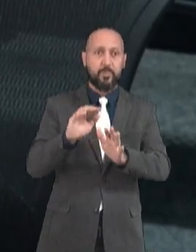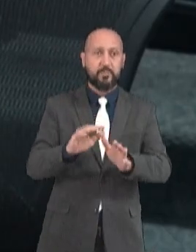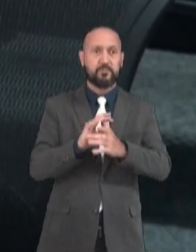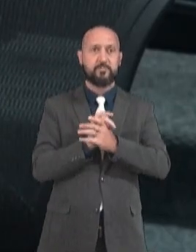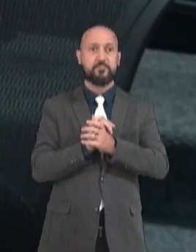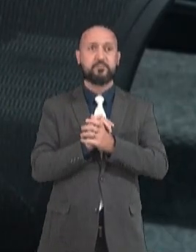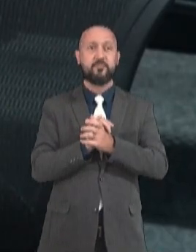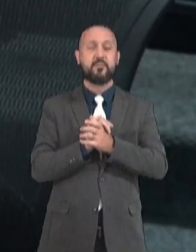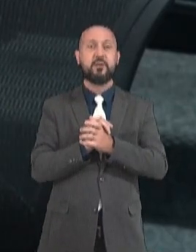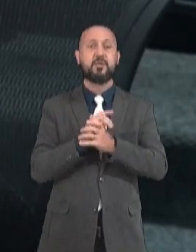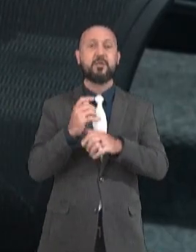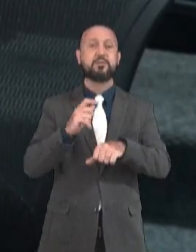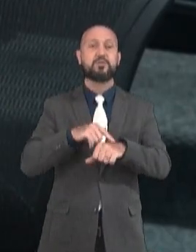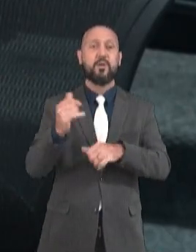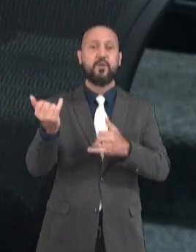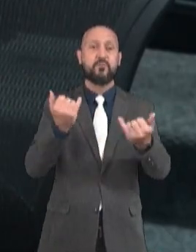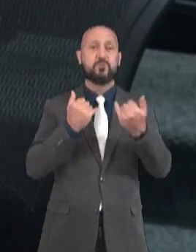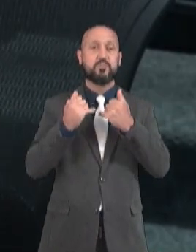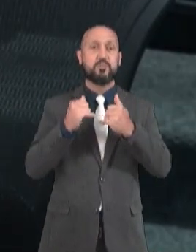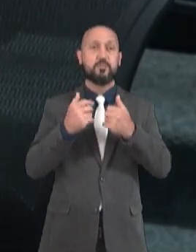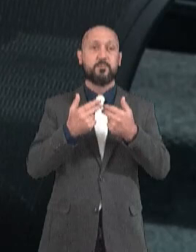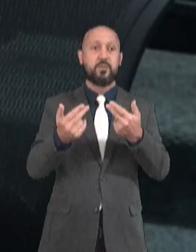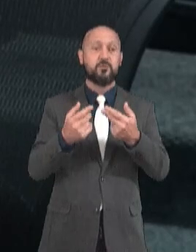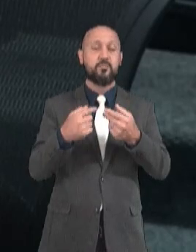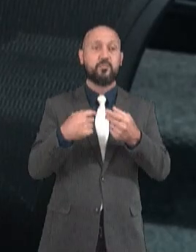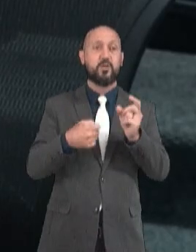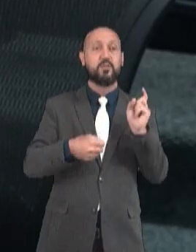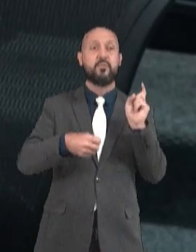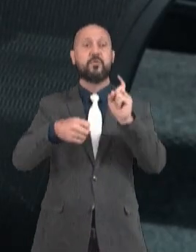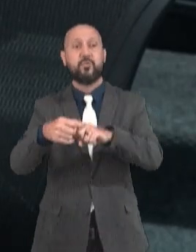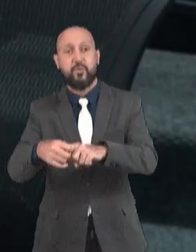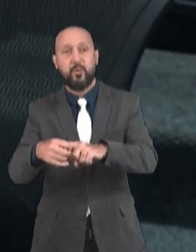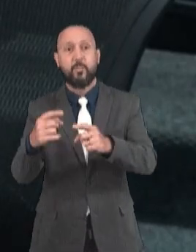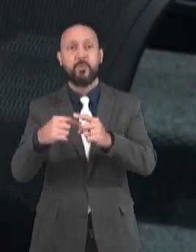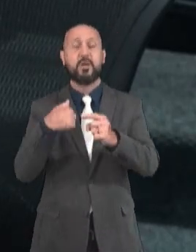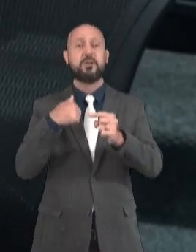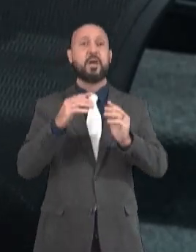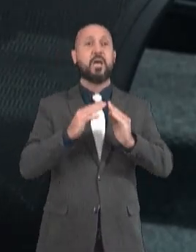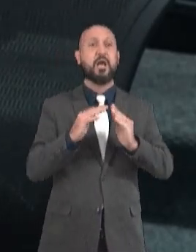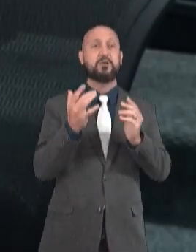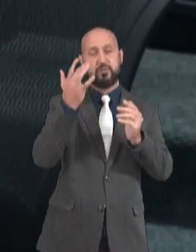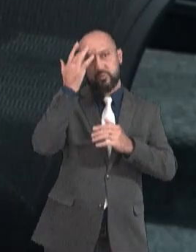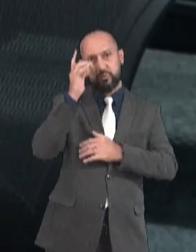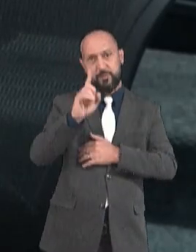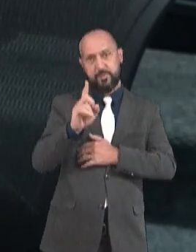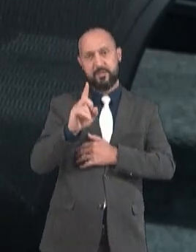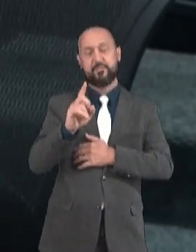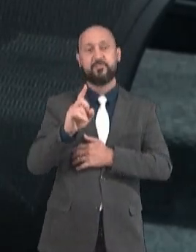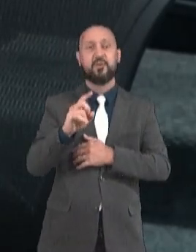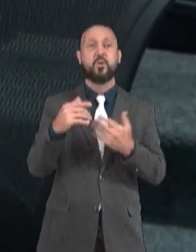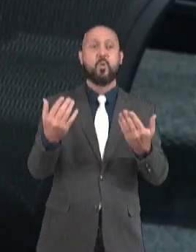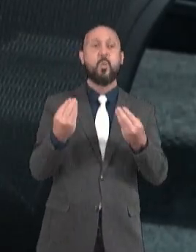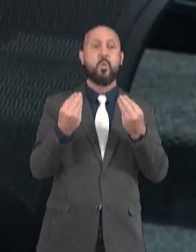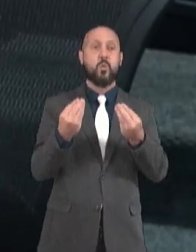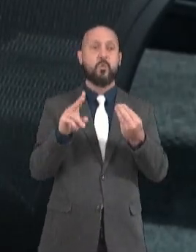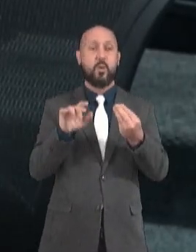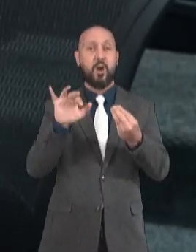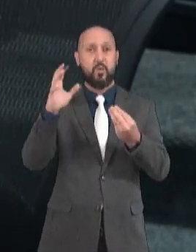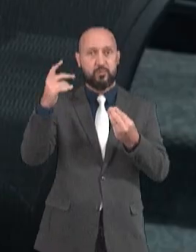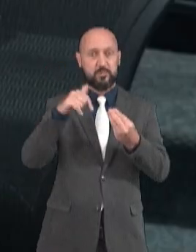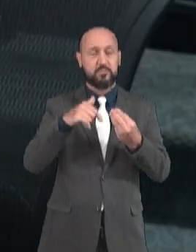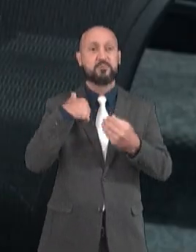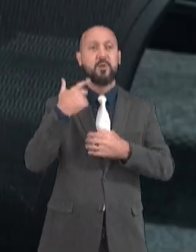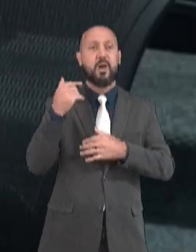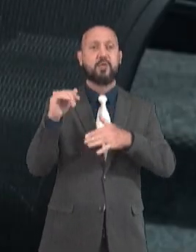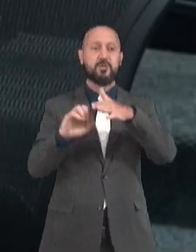compra e a gente só recebe a notícia depois que o produto foi devolvido, porque a gente não estava em casa ou não sabia como isso aconteceu. Eu